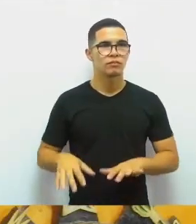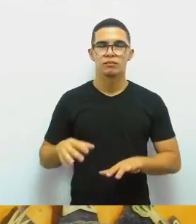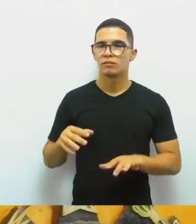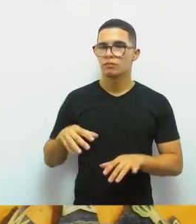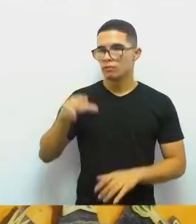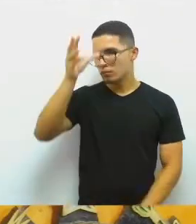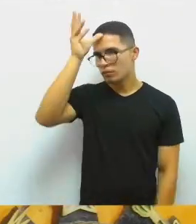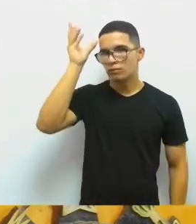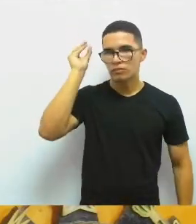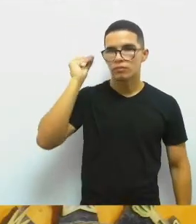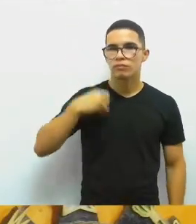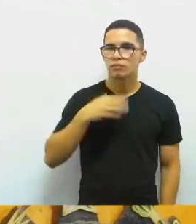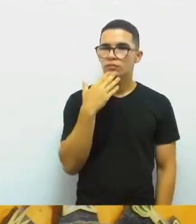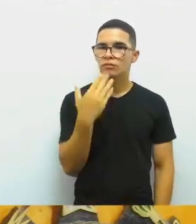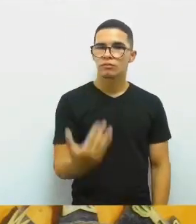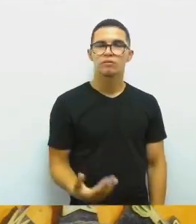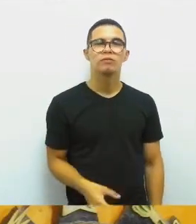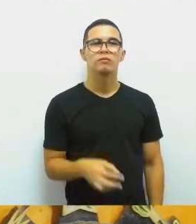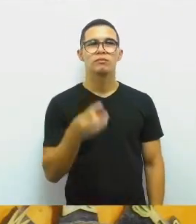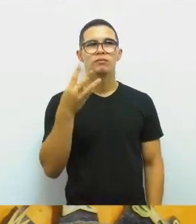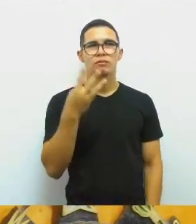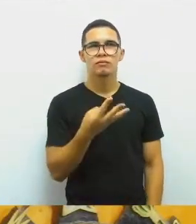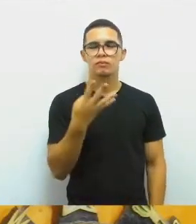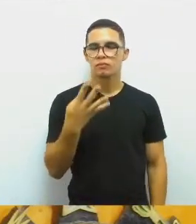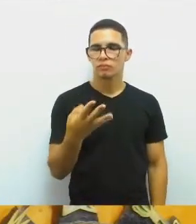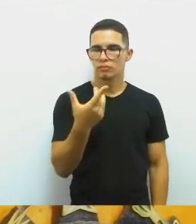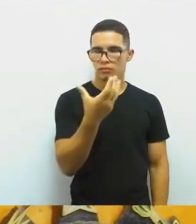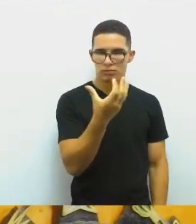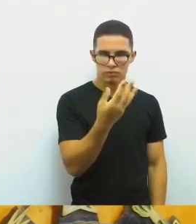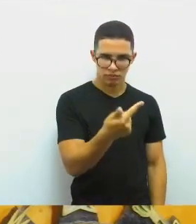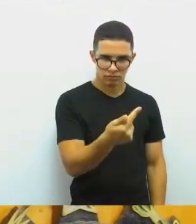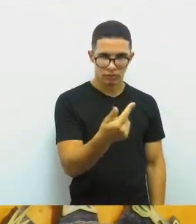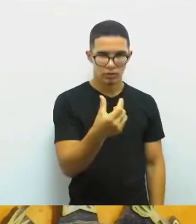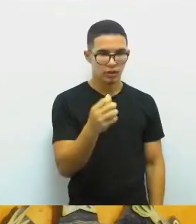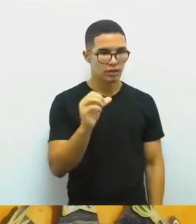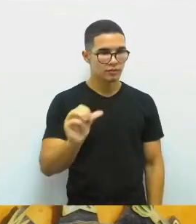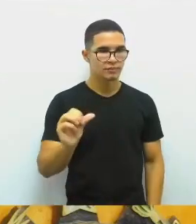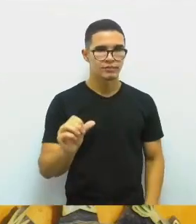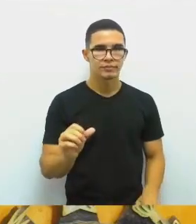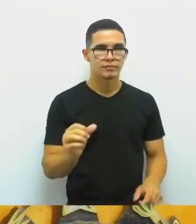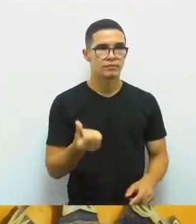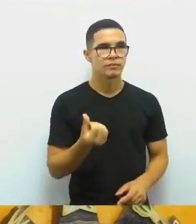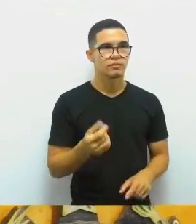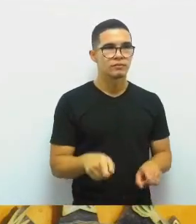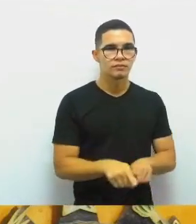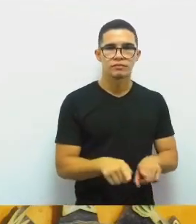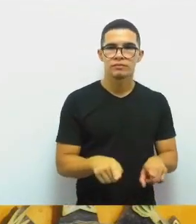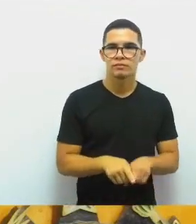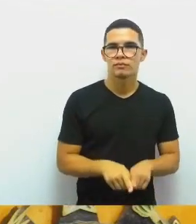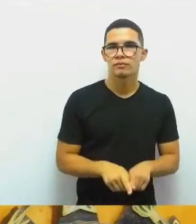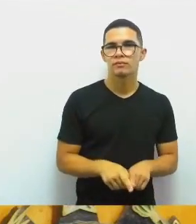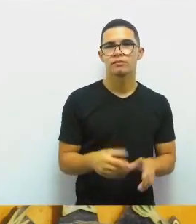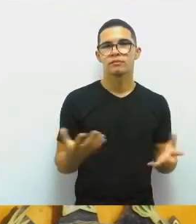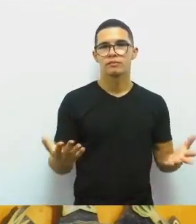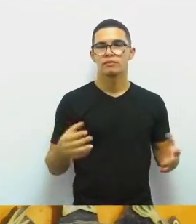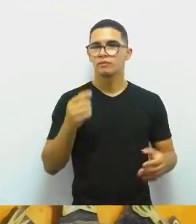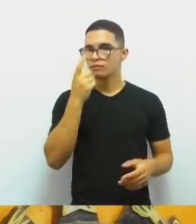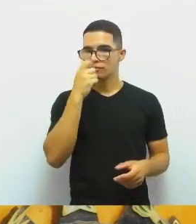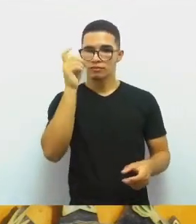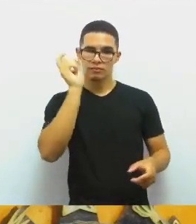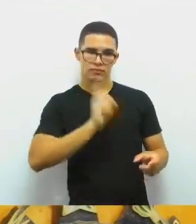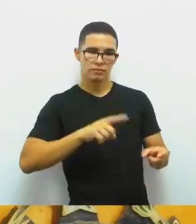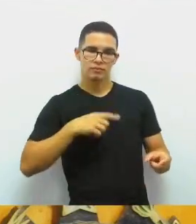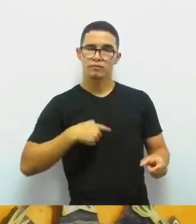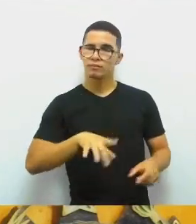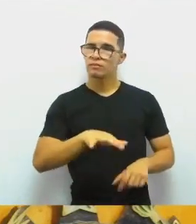Chapinha. Indicação 3476, indicando ao prefeito municipal a colocação de uma caçamba de lixo na Rua